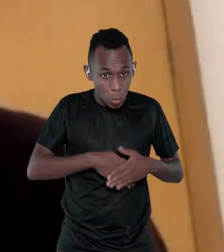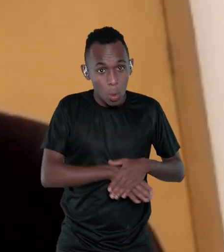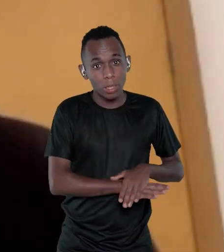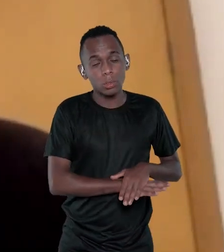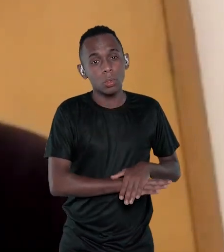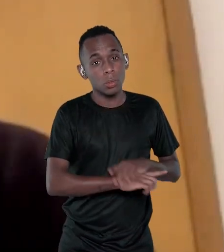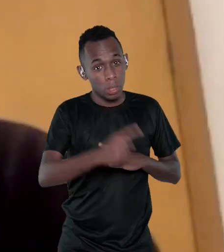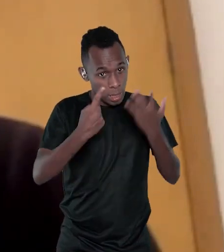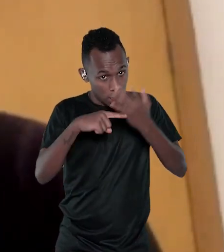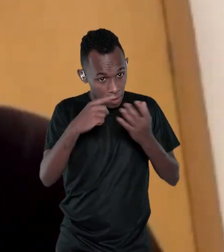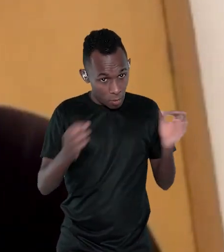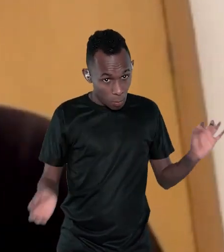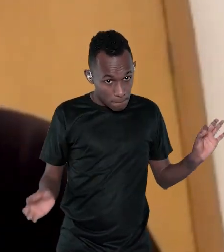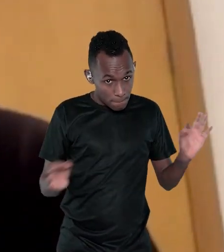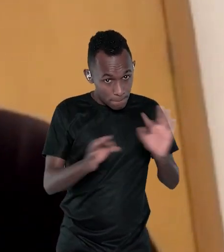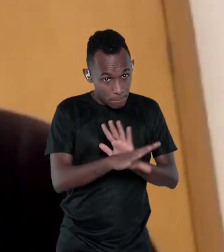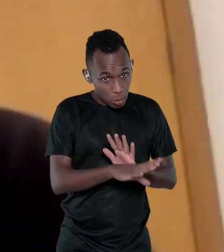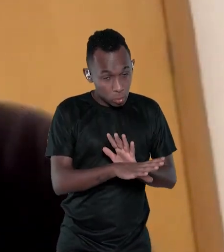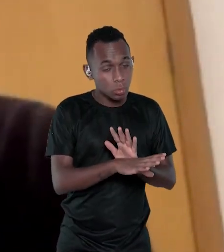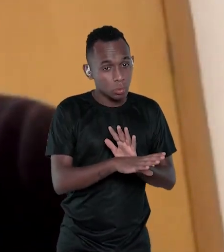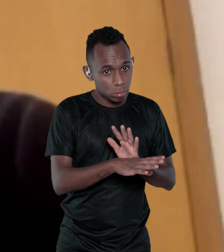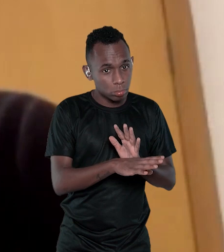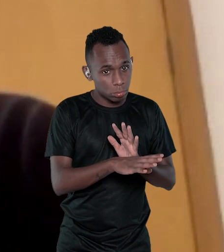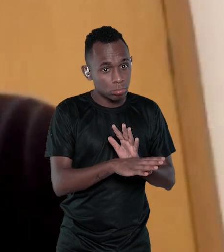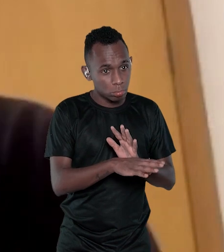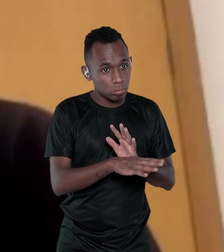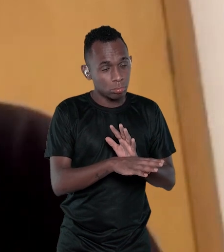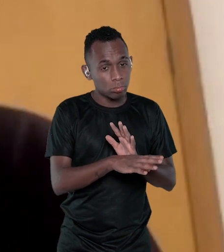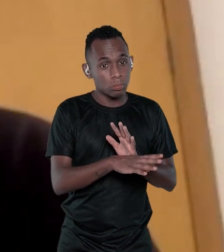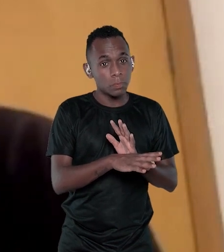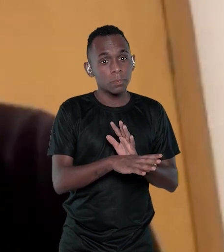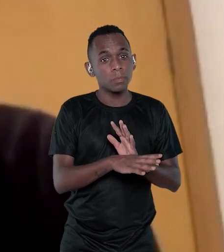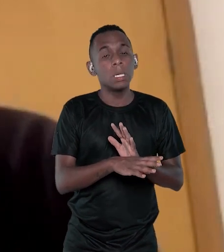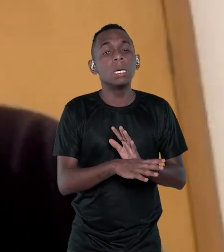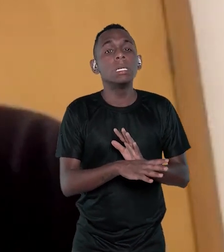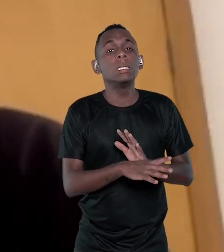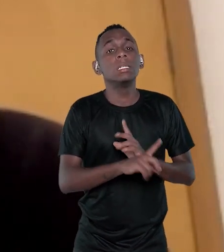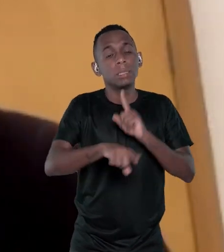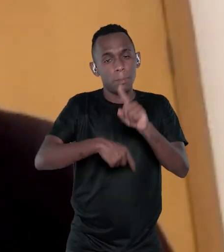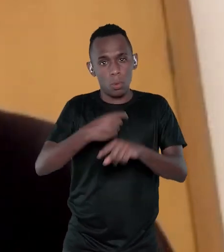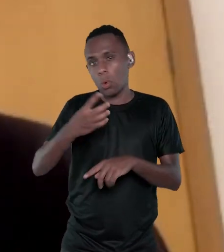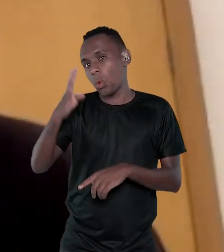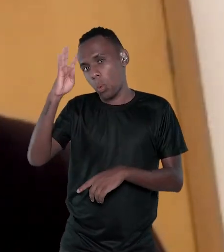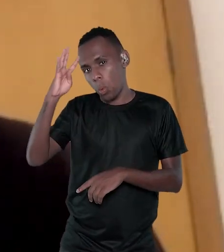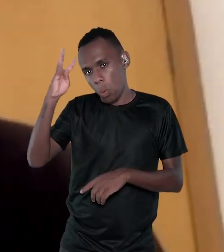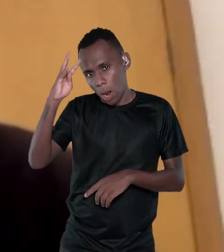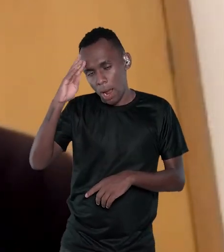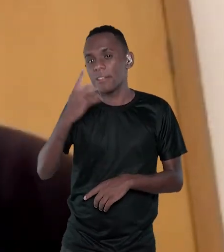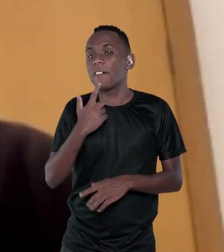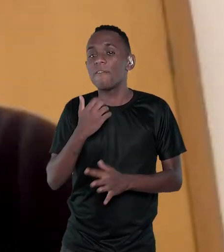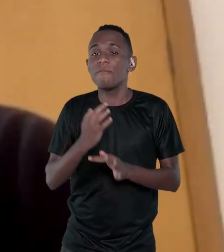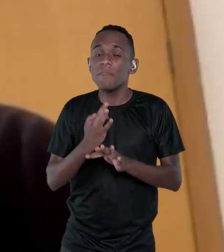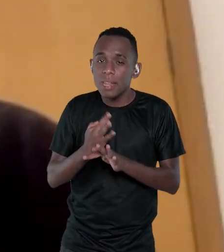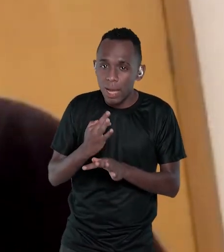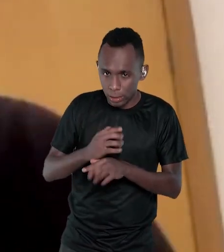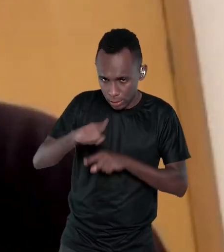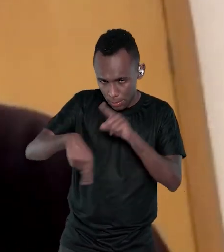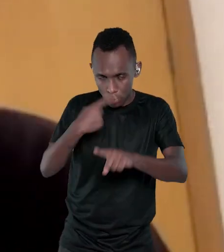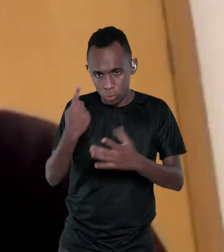com ele. Esperou o carnaval acabar, chegou na quarta-feira de